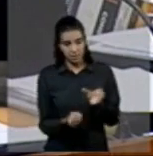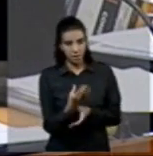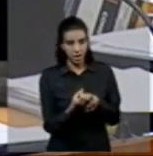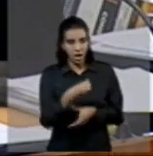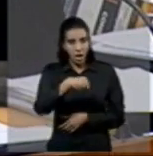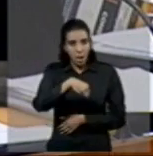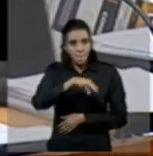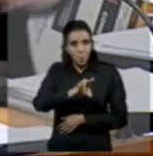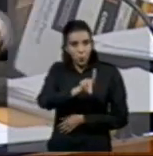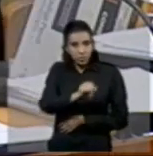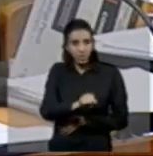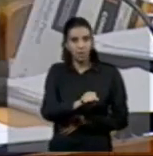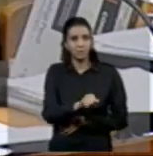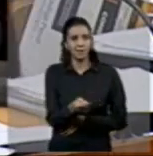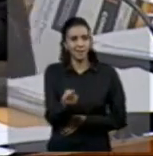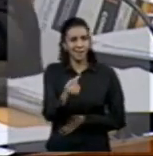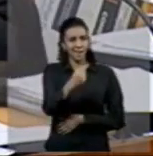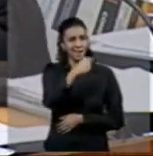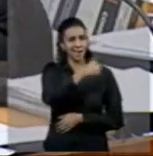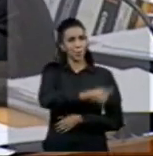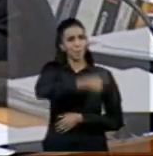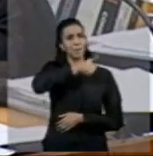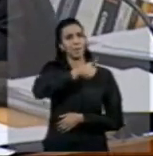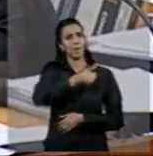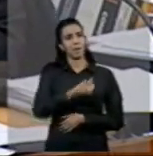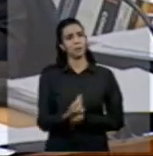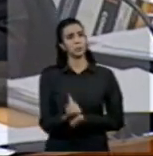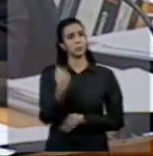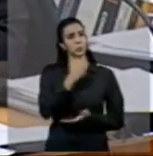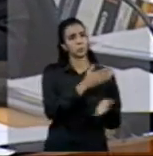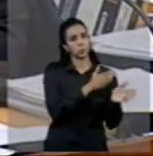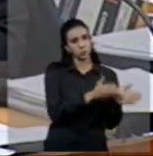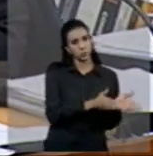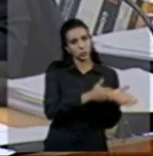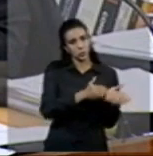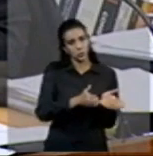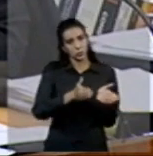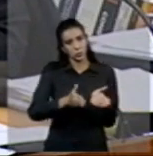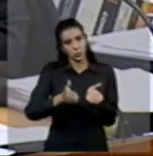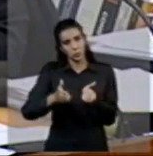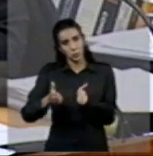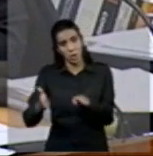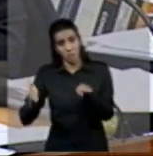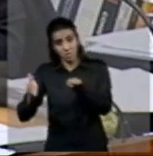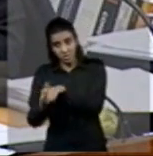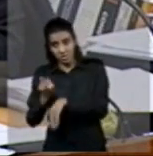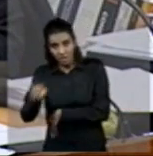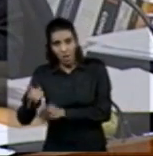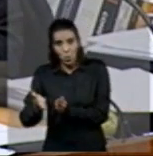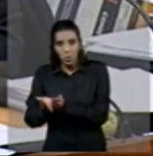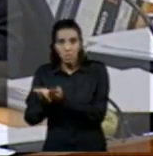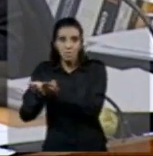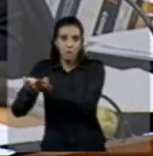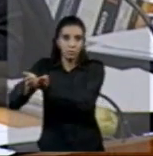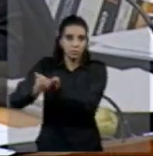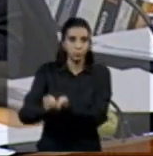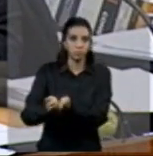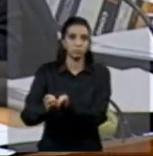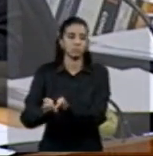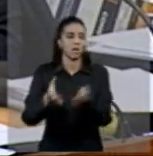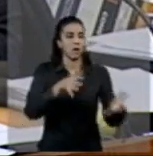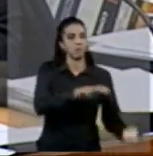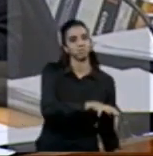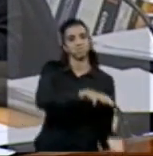lá, pelo processo de mini-estaquia, até o navio que chega no porto na